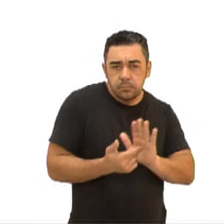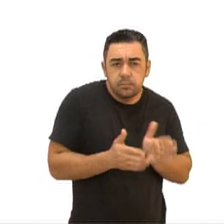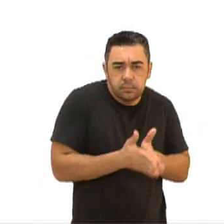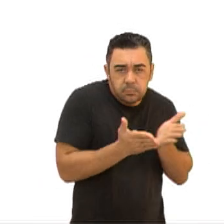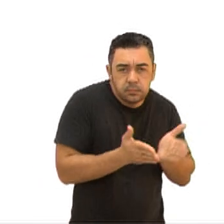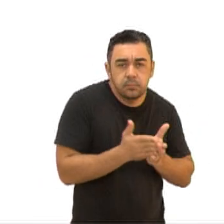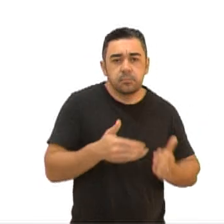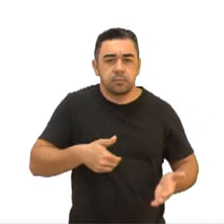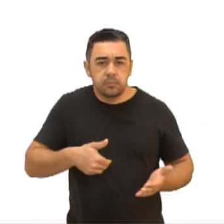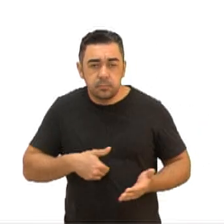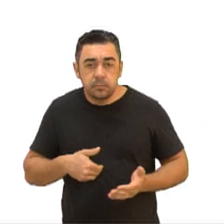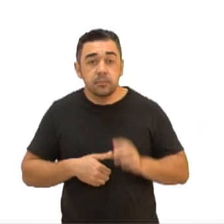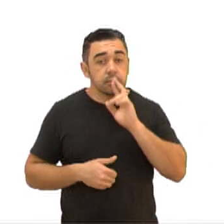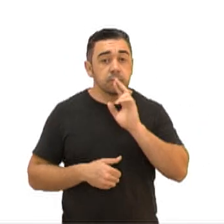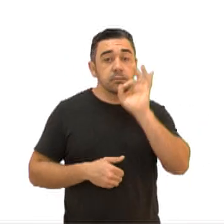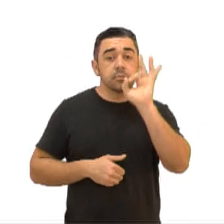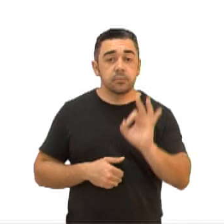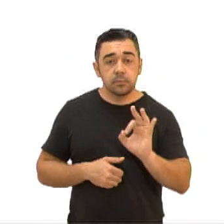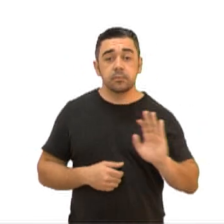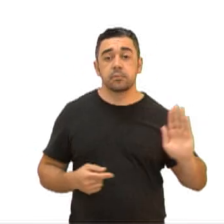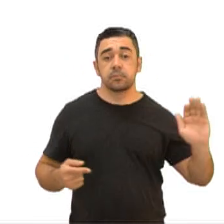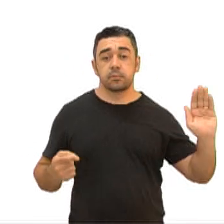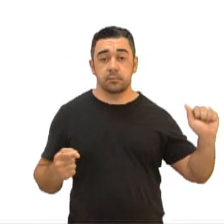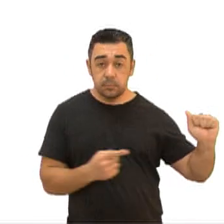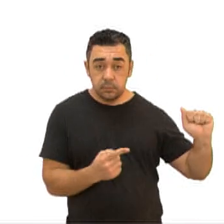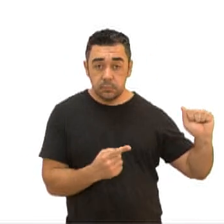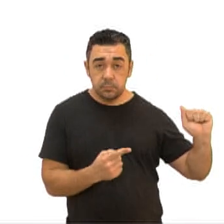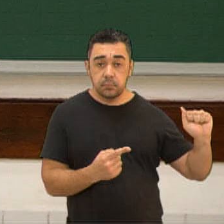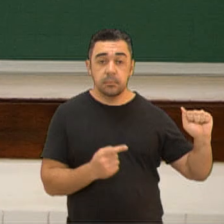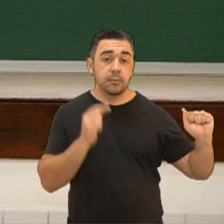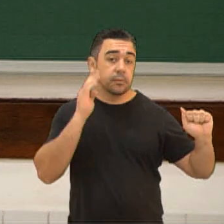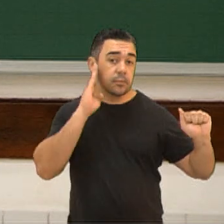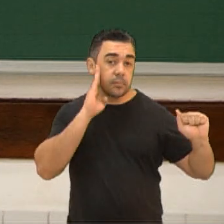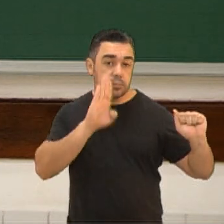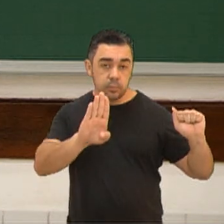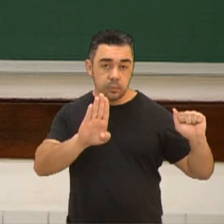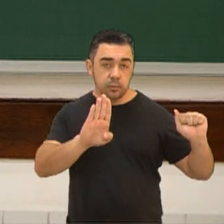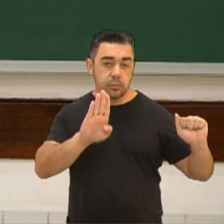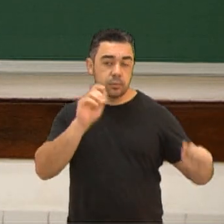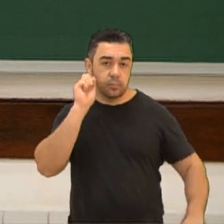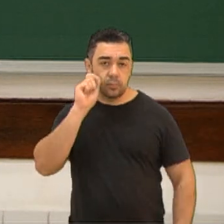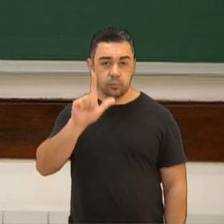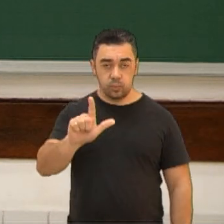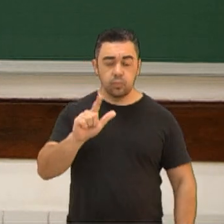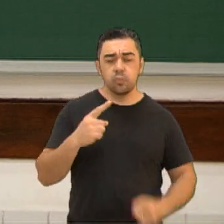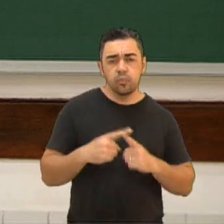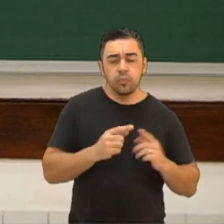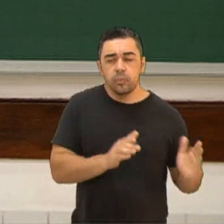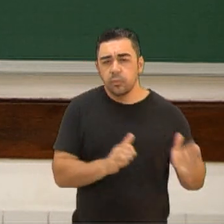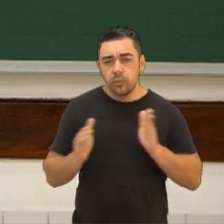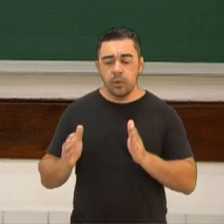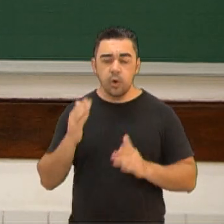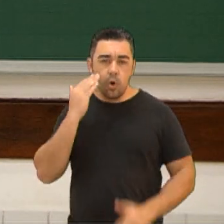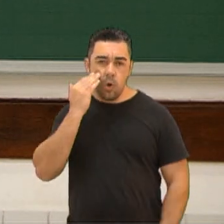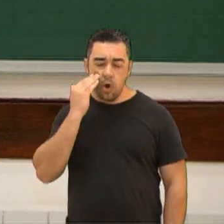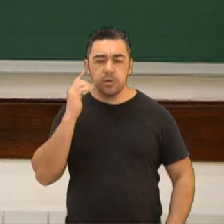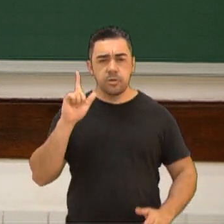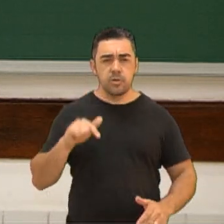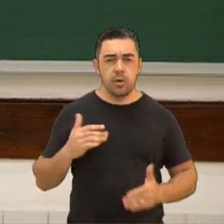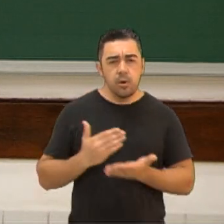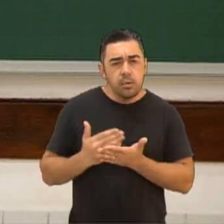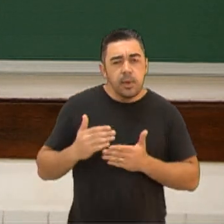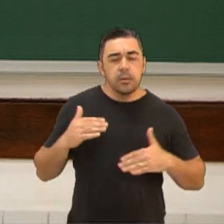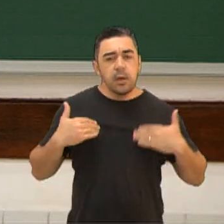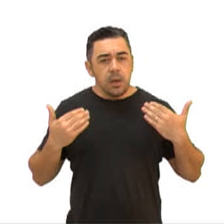a alternativa correta é a alternativa A, fase azul. A fase rosa já é a fase mais alegre, mais divertida.